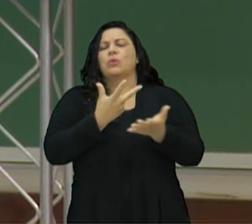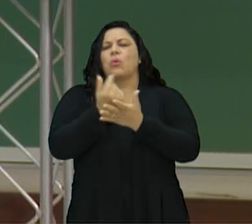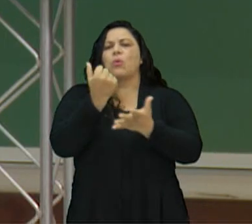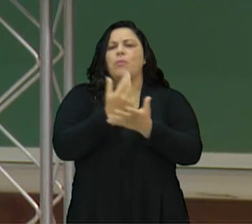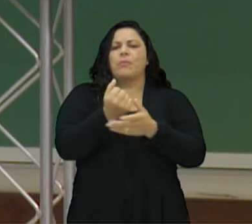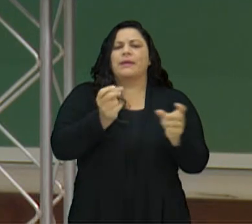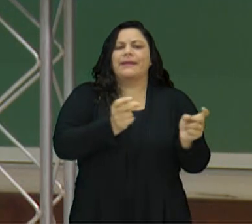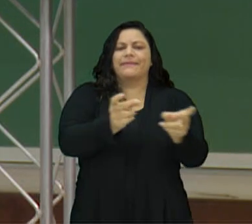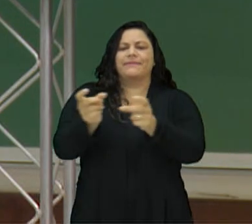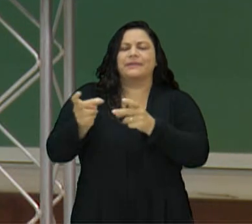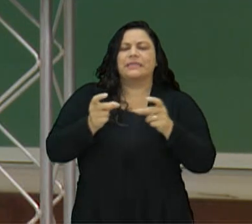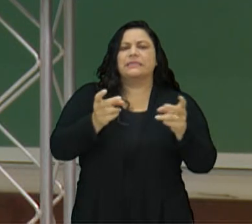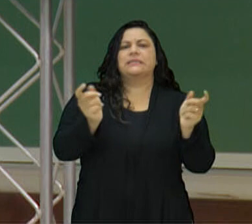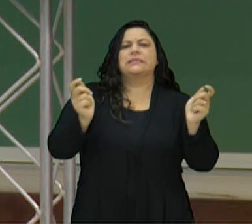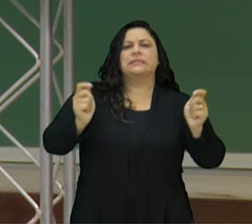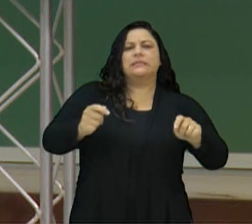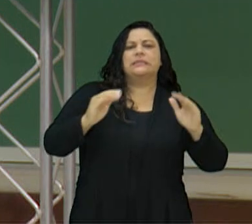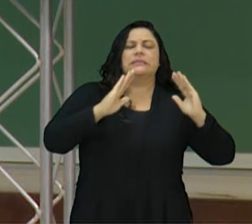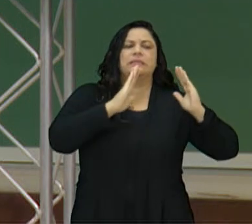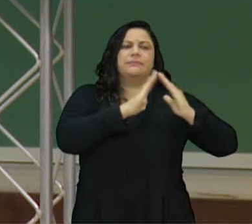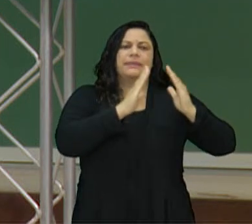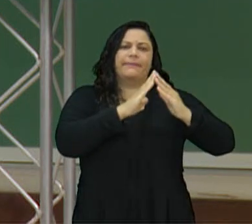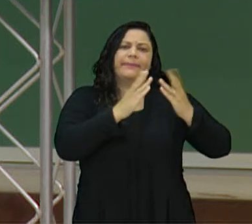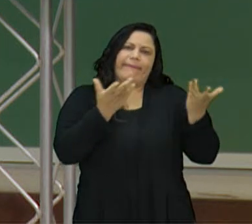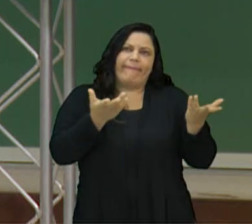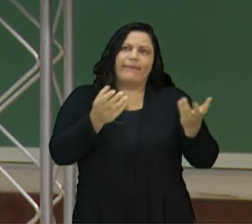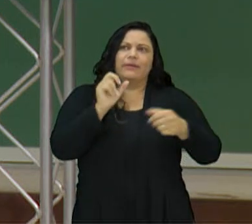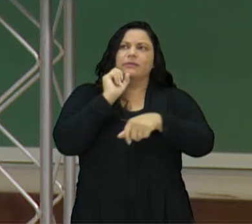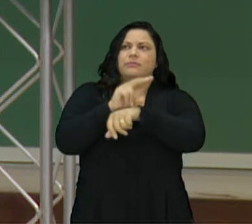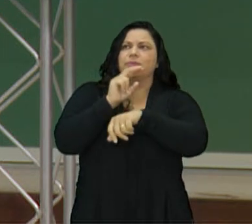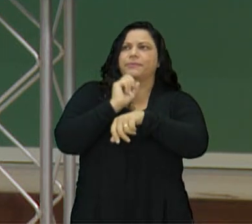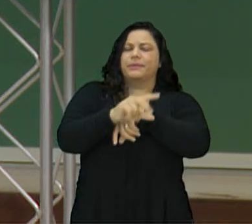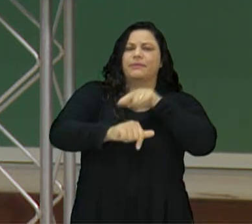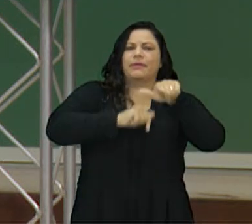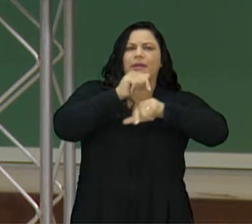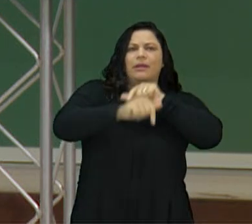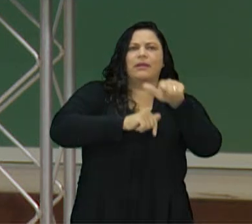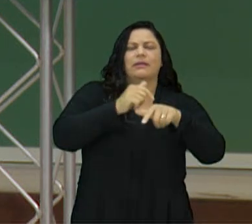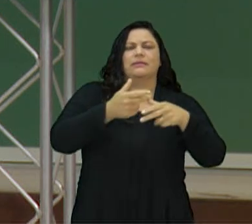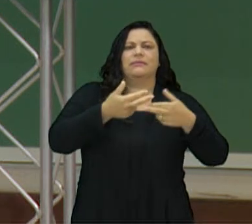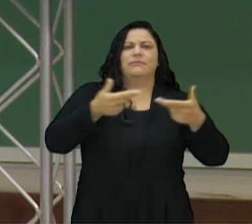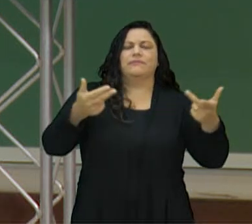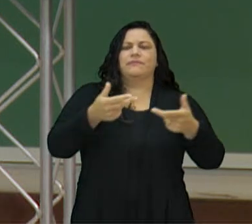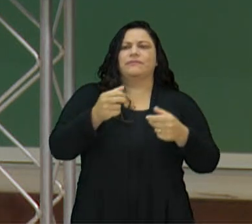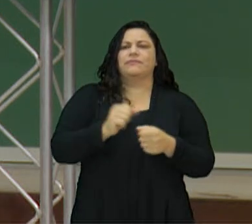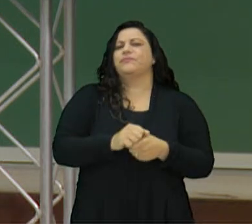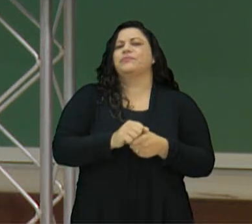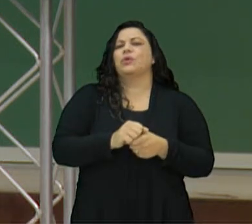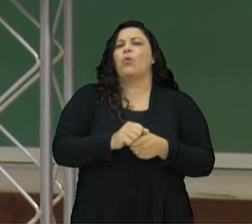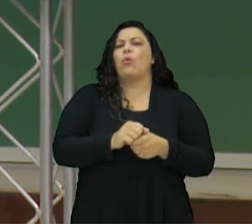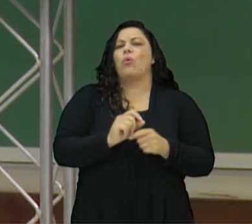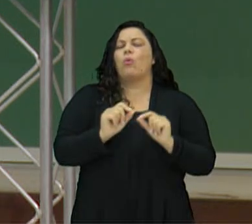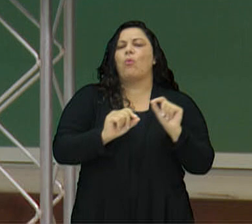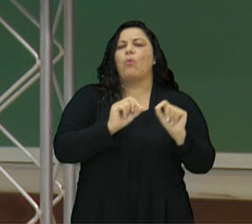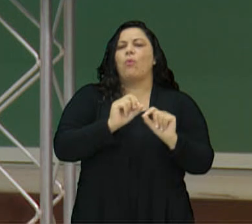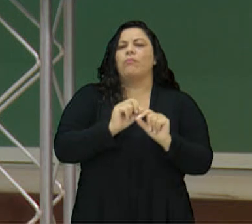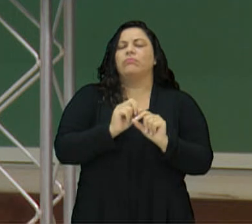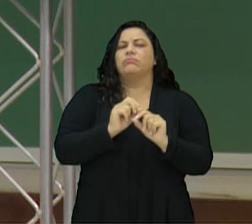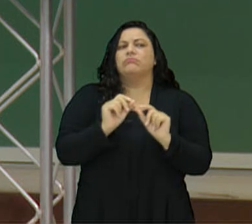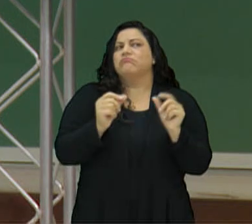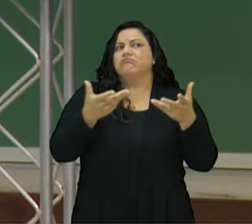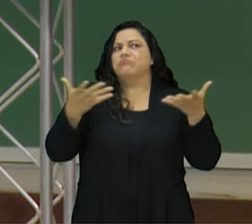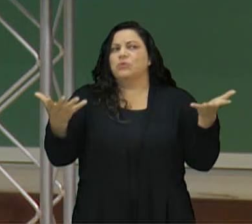pode ser um imóvel, uma casa, um piso, um objeto, pode ser um coche